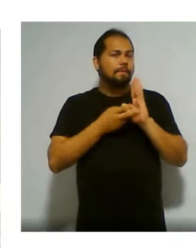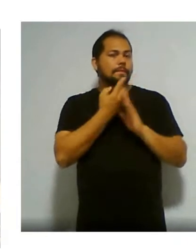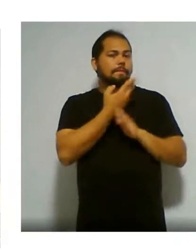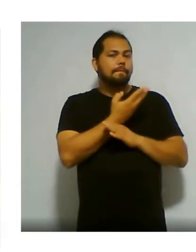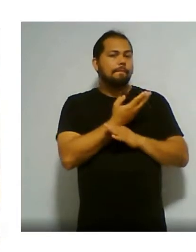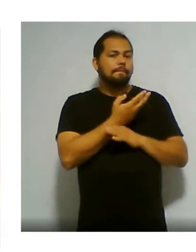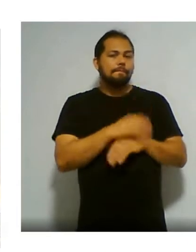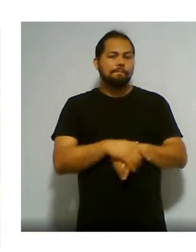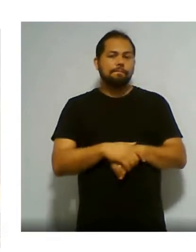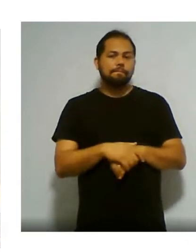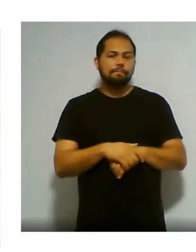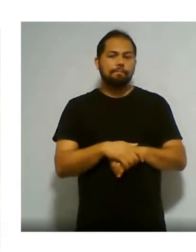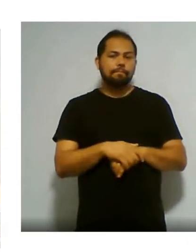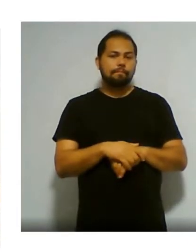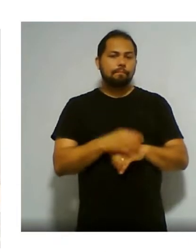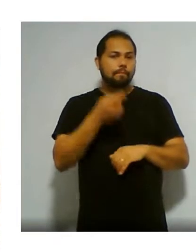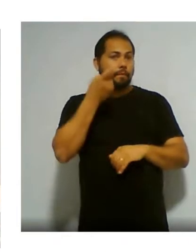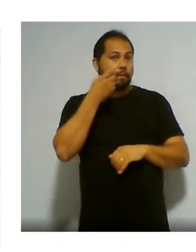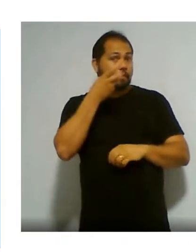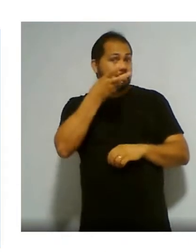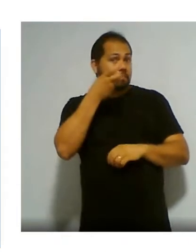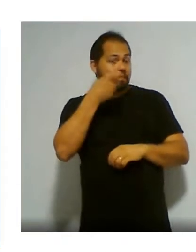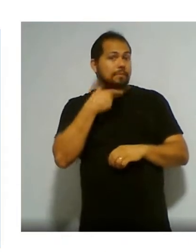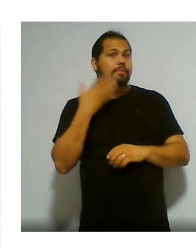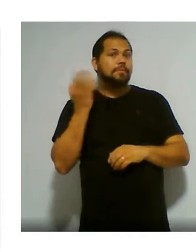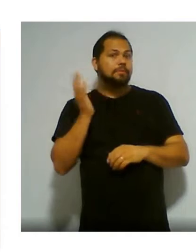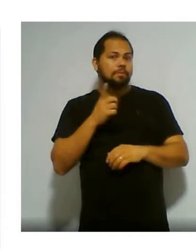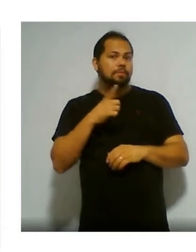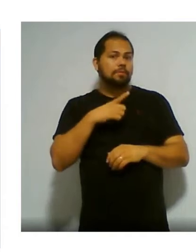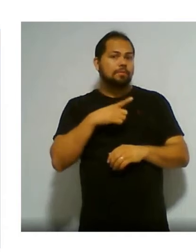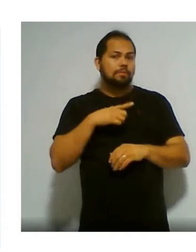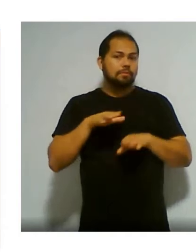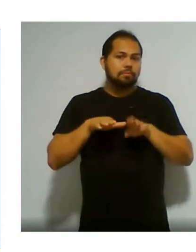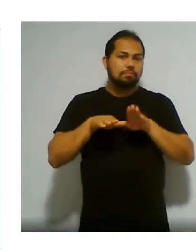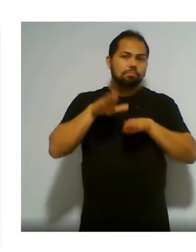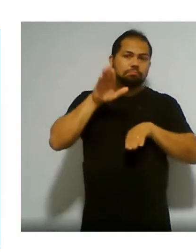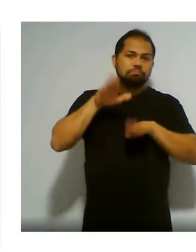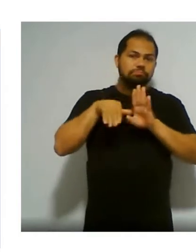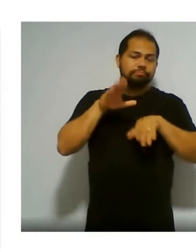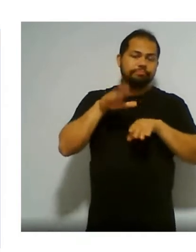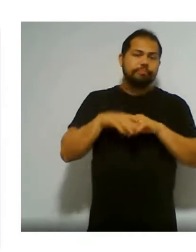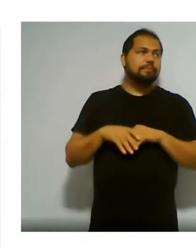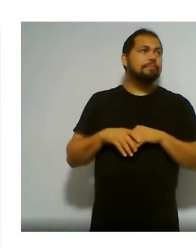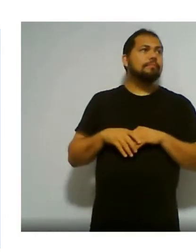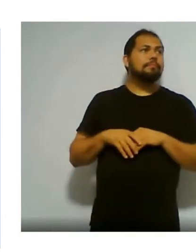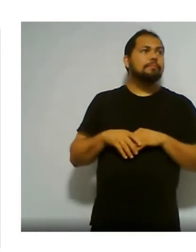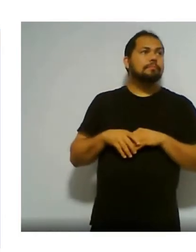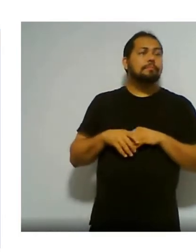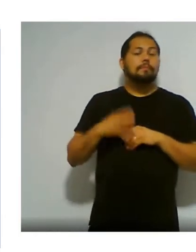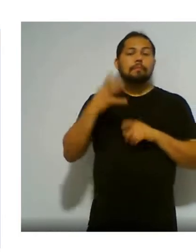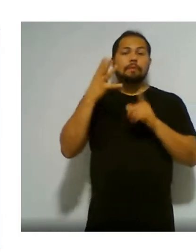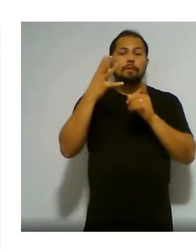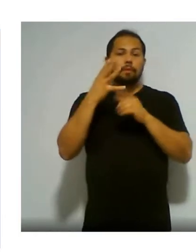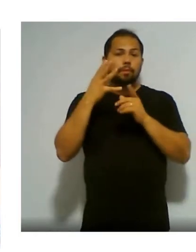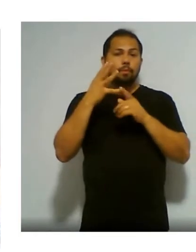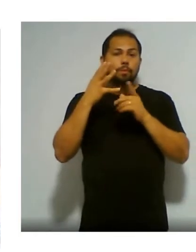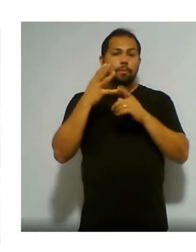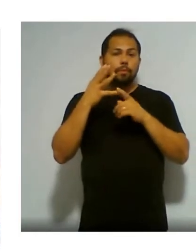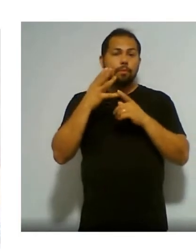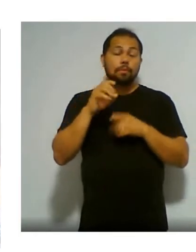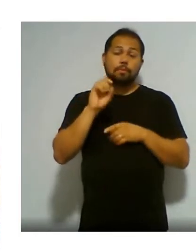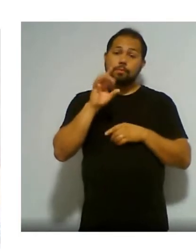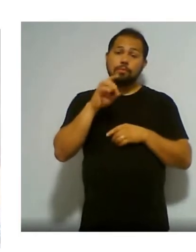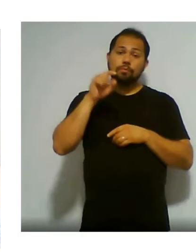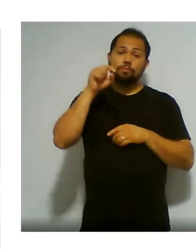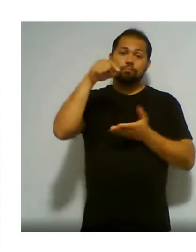Você vê que já ficou alguns grãos aqui em alto nível, mas ele conseguiu espalhar. Quarta opção é um ponto, foi como a gente fez lá